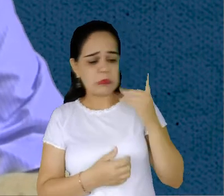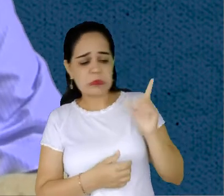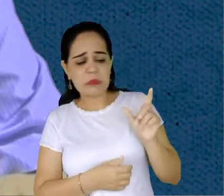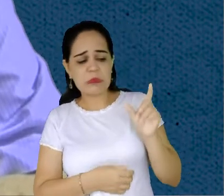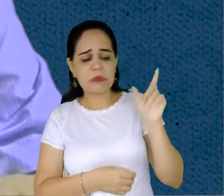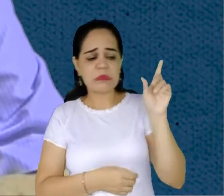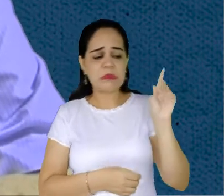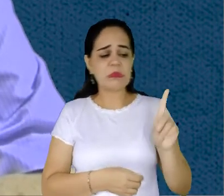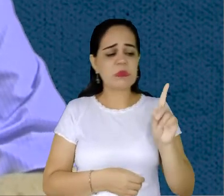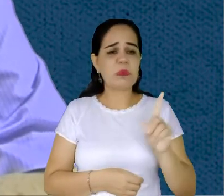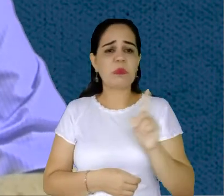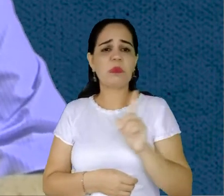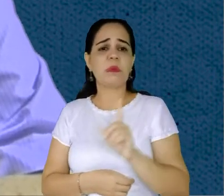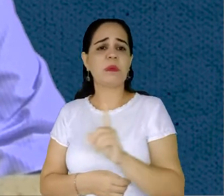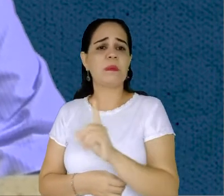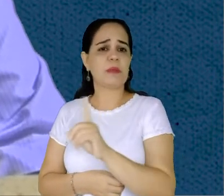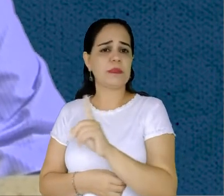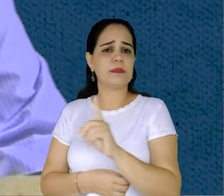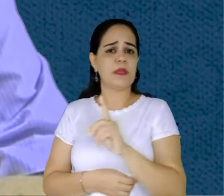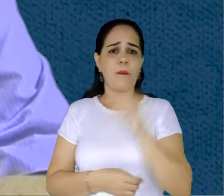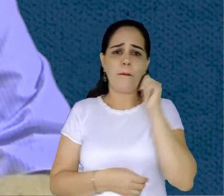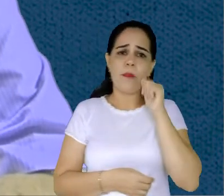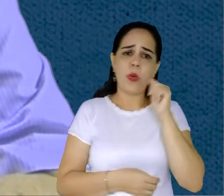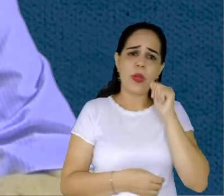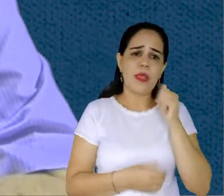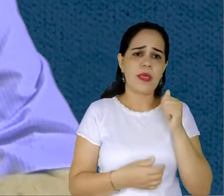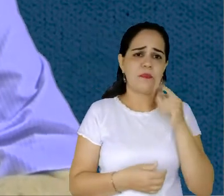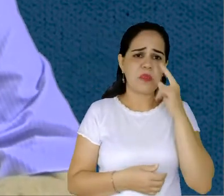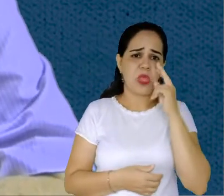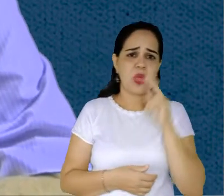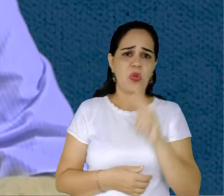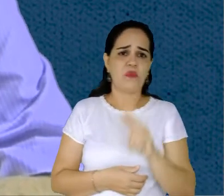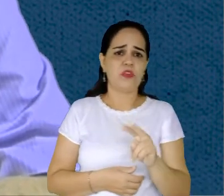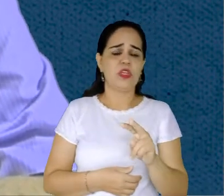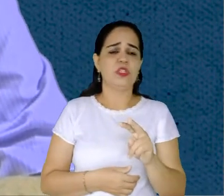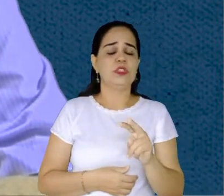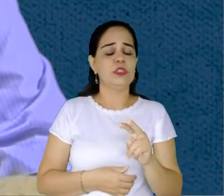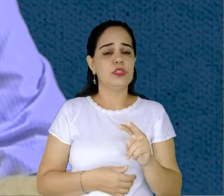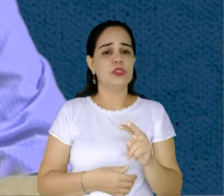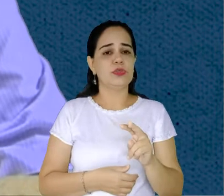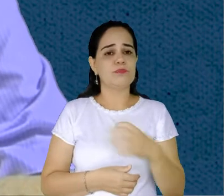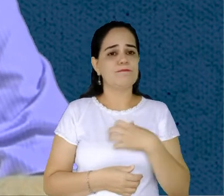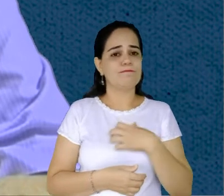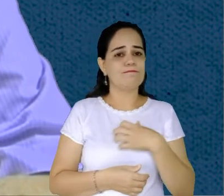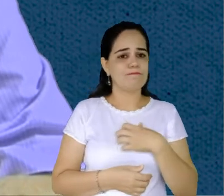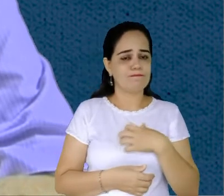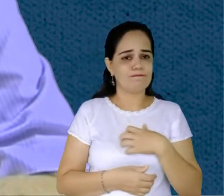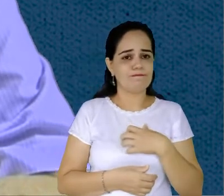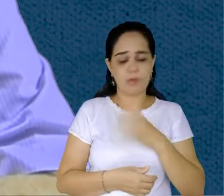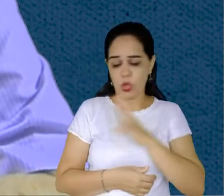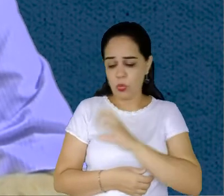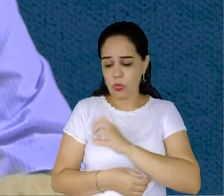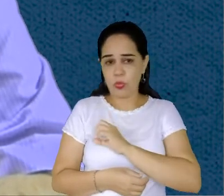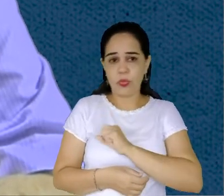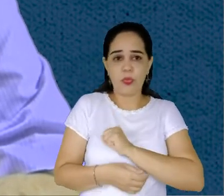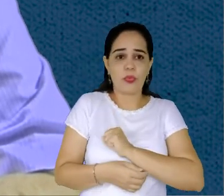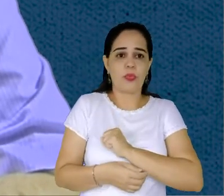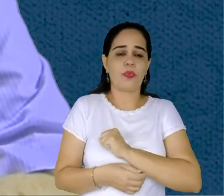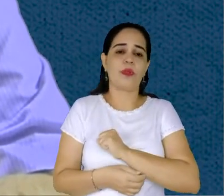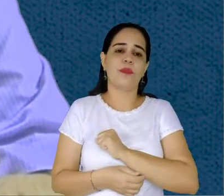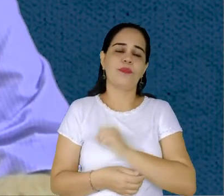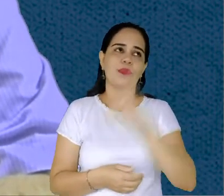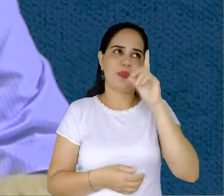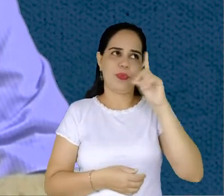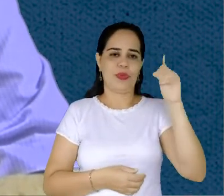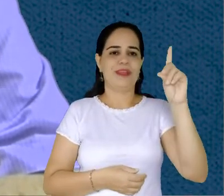as mesmas pessoas, é um grupo bom de pessoas, eu vejo nesse gesto realmente é um